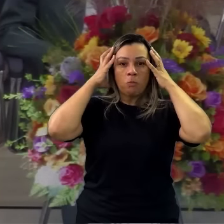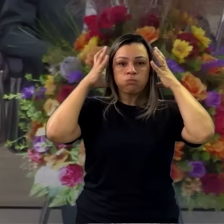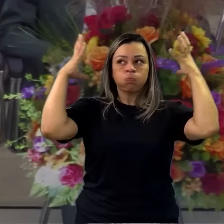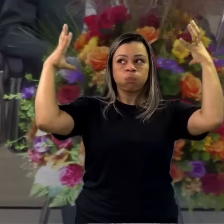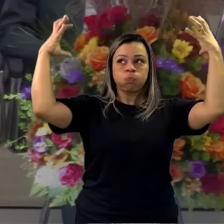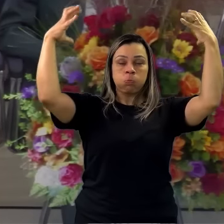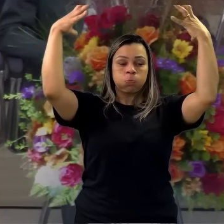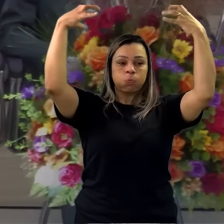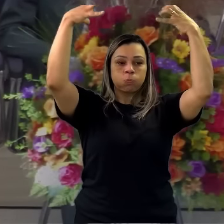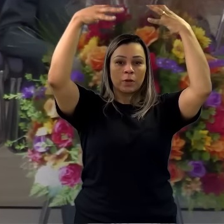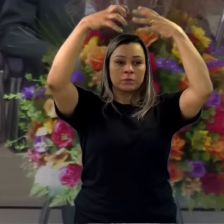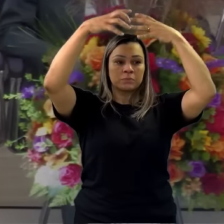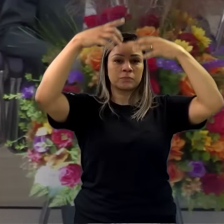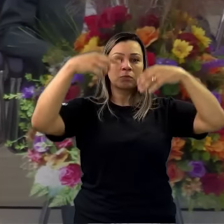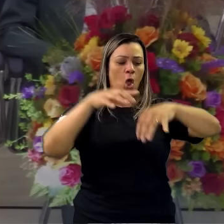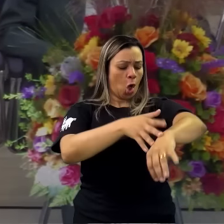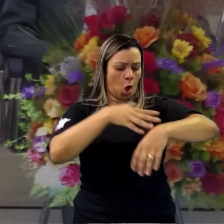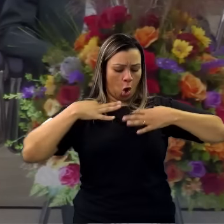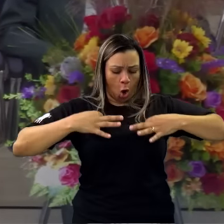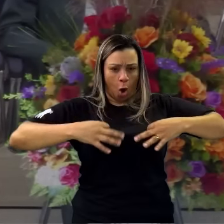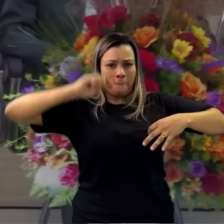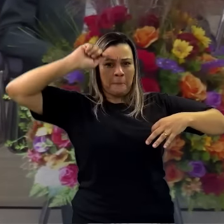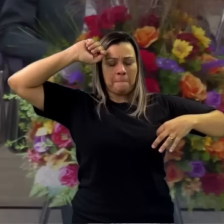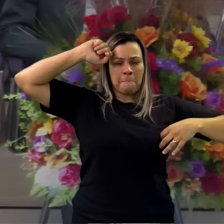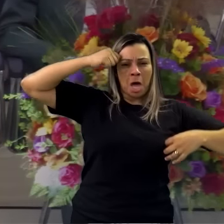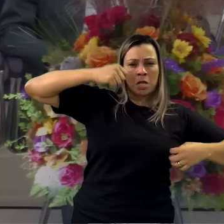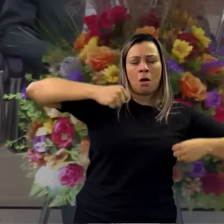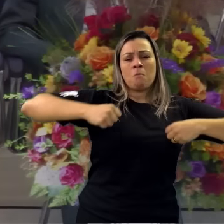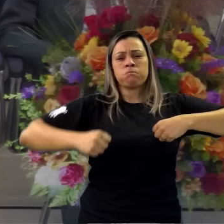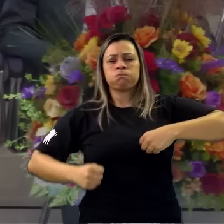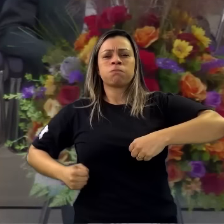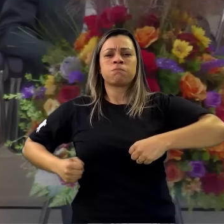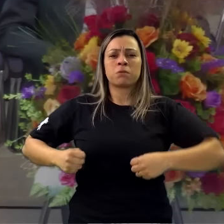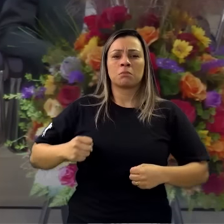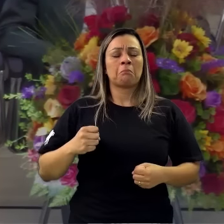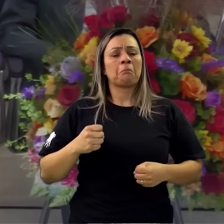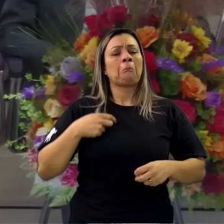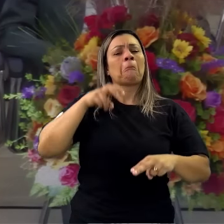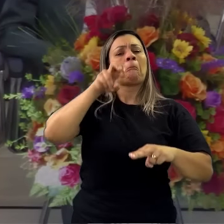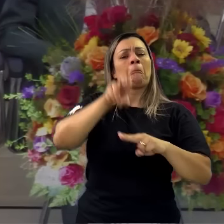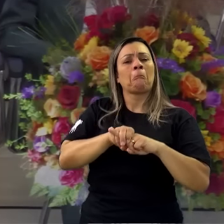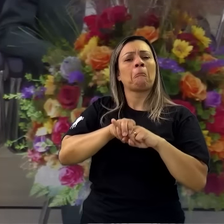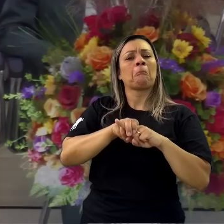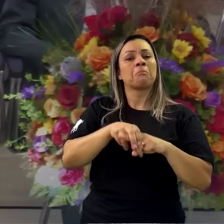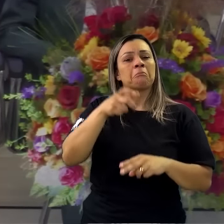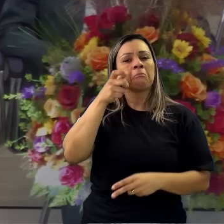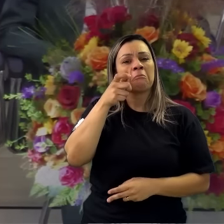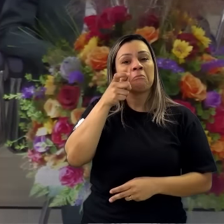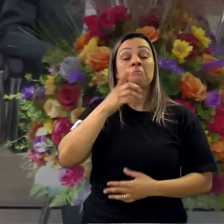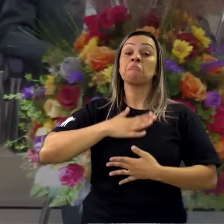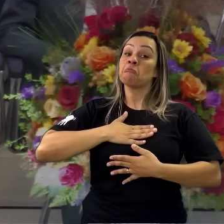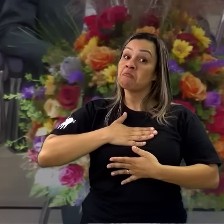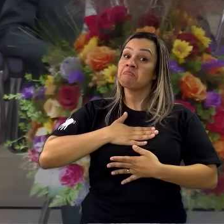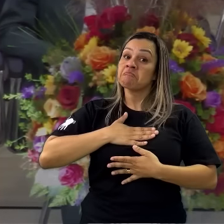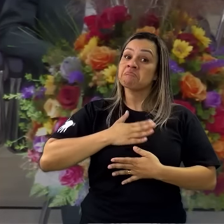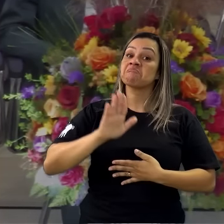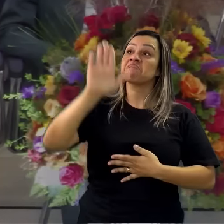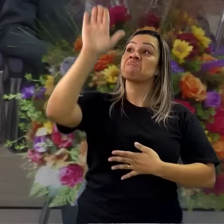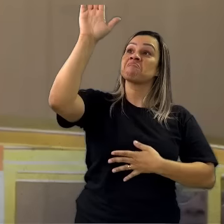roupa de roqueiro um coturno no meio da canela e ele entrou e ouviu a palavra gostou Jesus alcançou levantou a mão